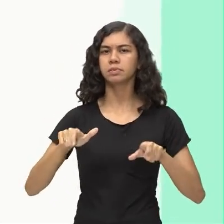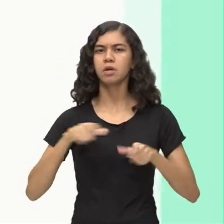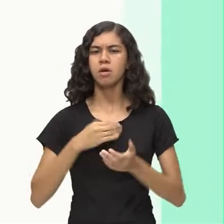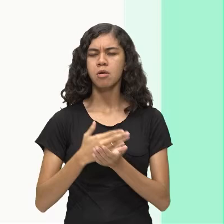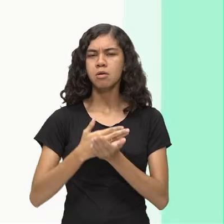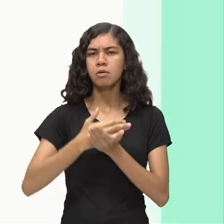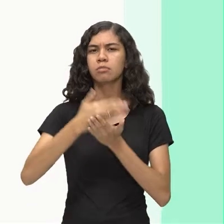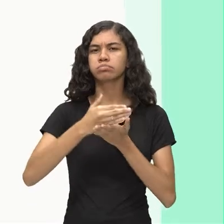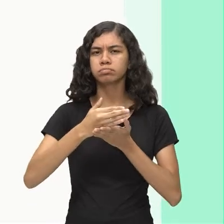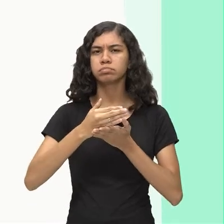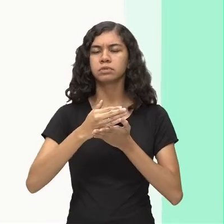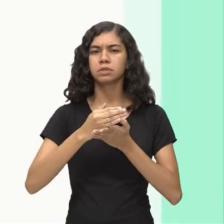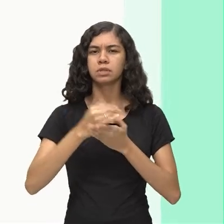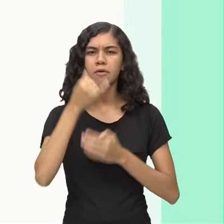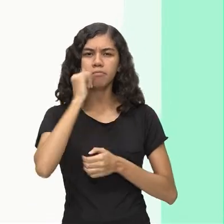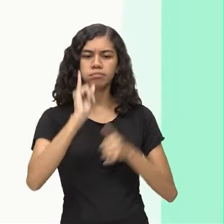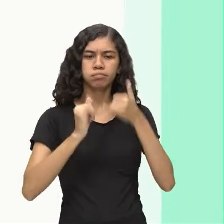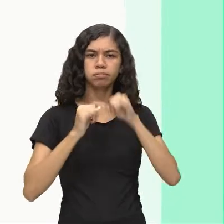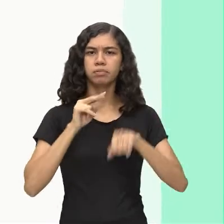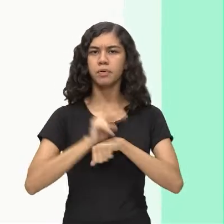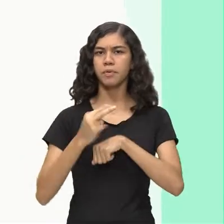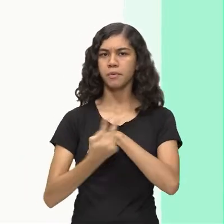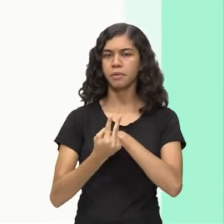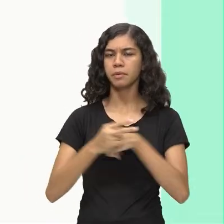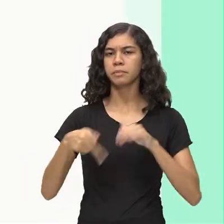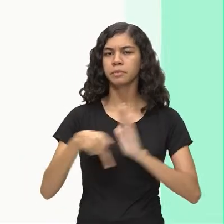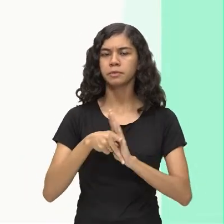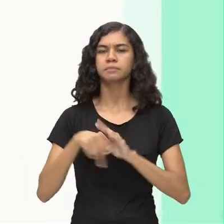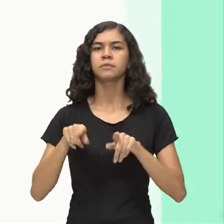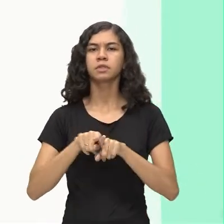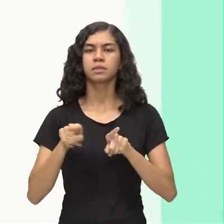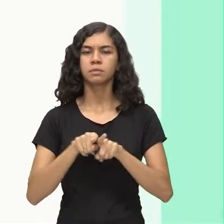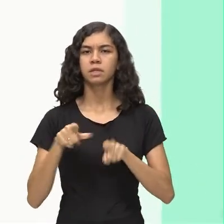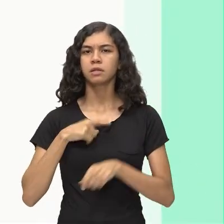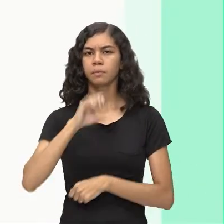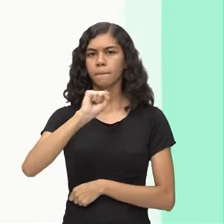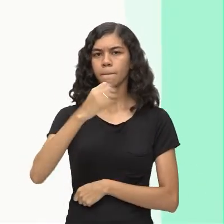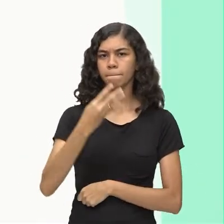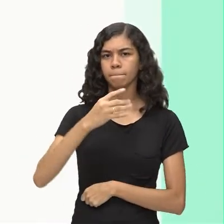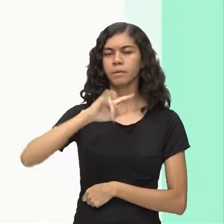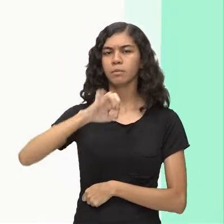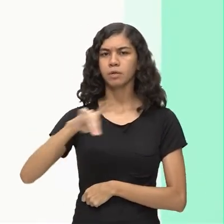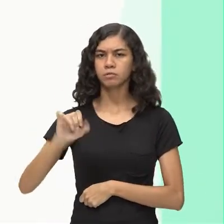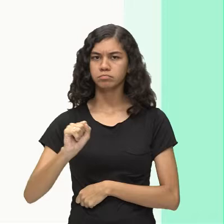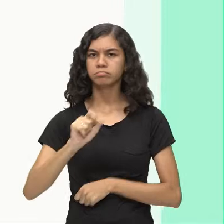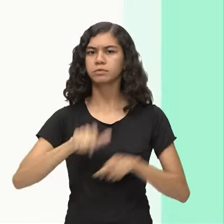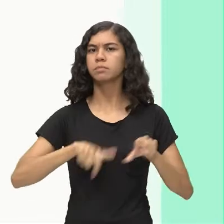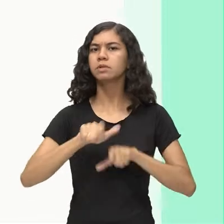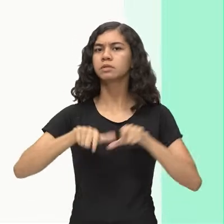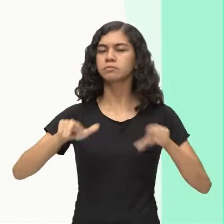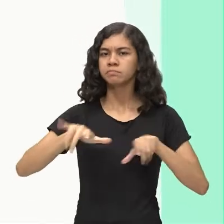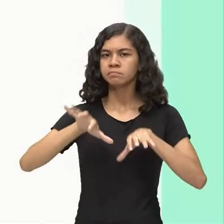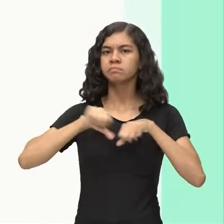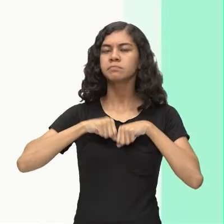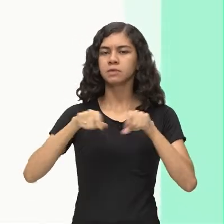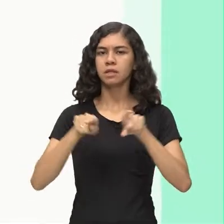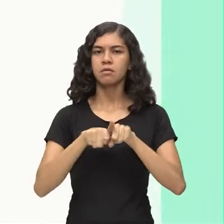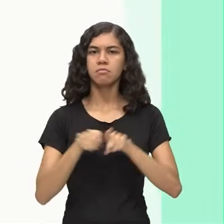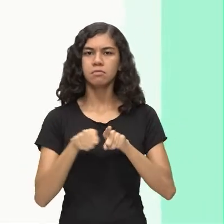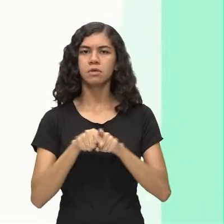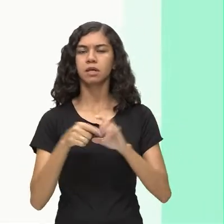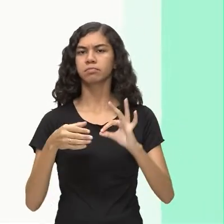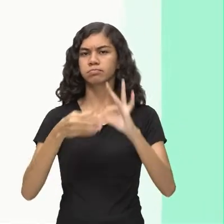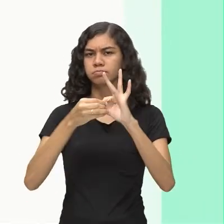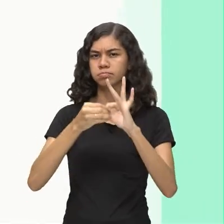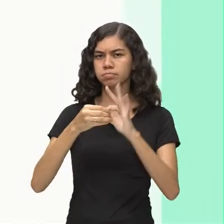terapia antirretroviral. Tivemos ainda 84 milhões ali de pessoas que foram infectadas por HIV